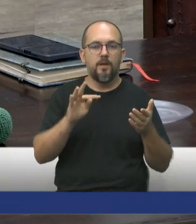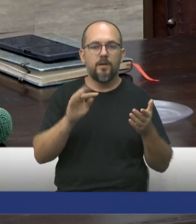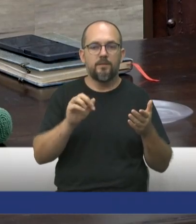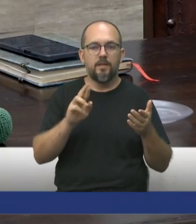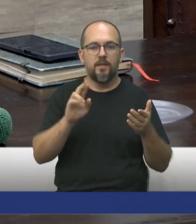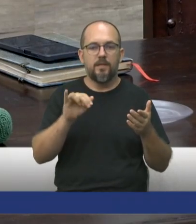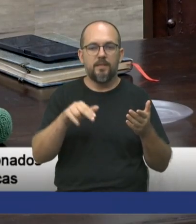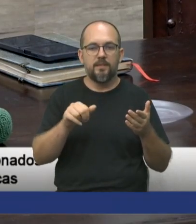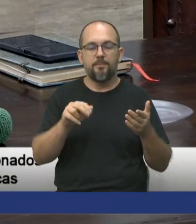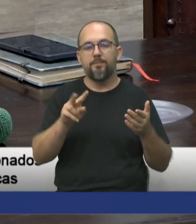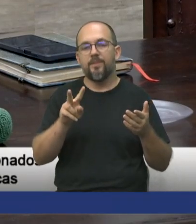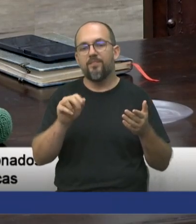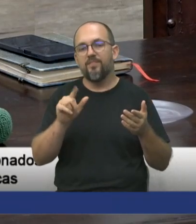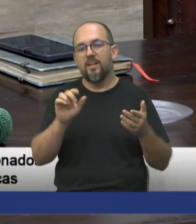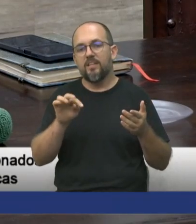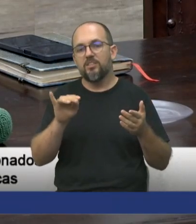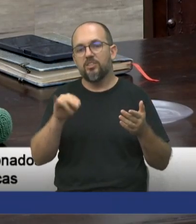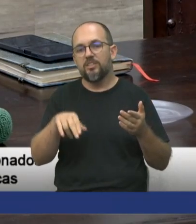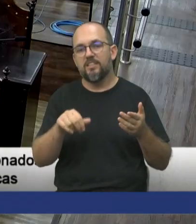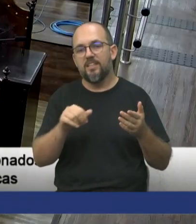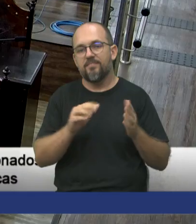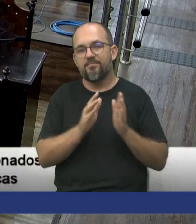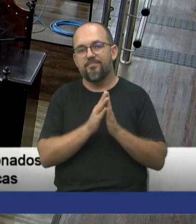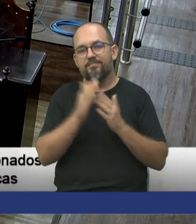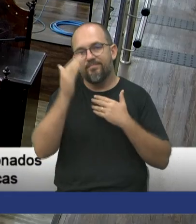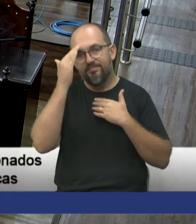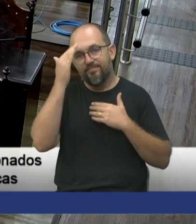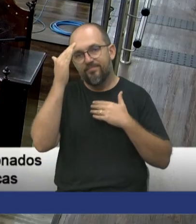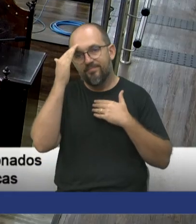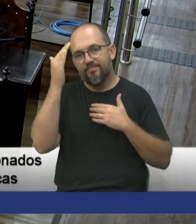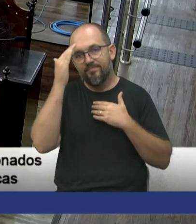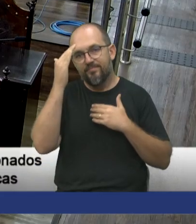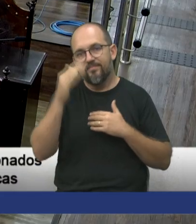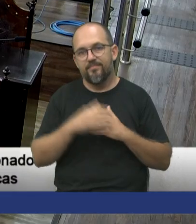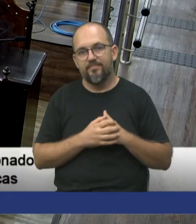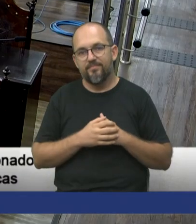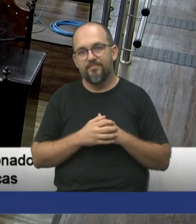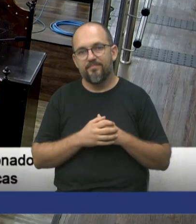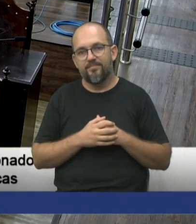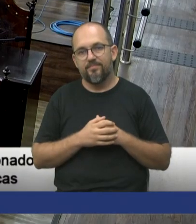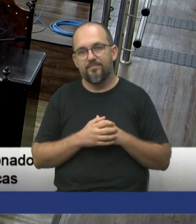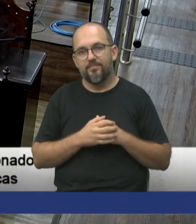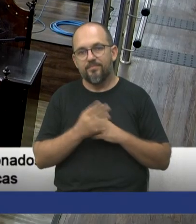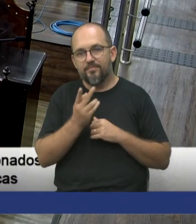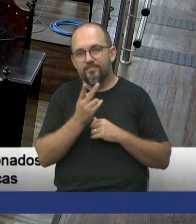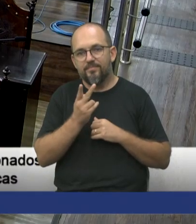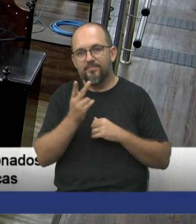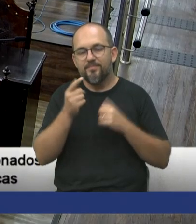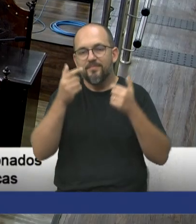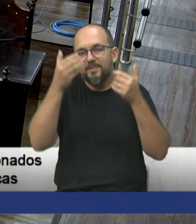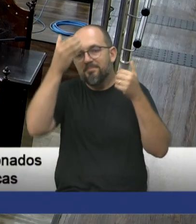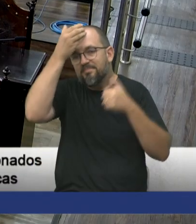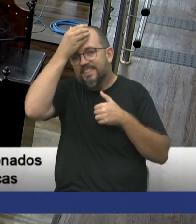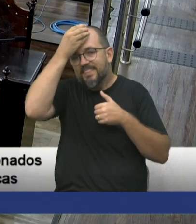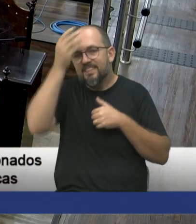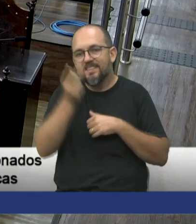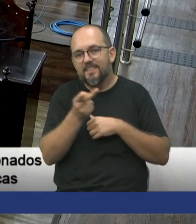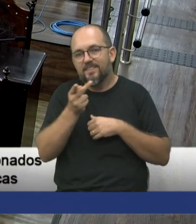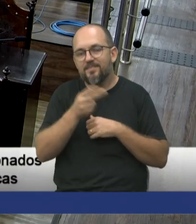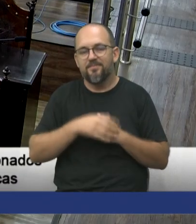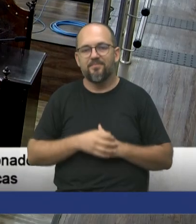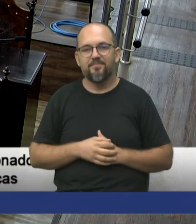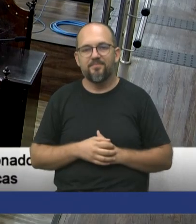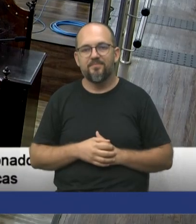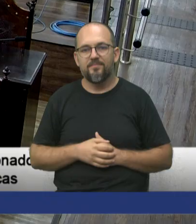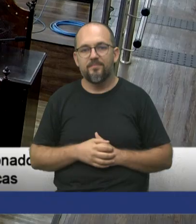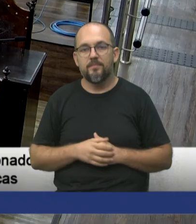Valentina. Faço meu muito obrigada na pessoa das queridas princesas.